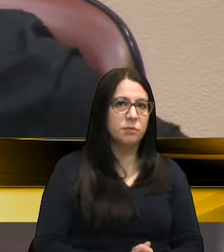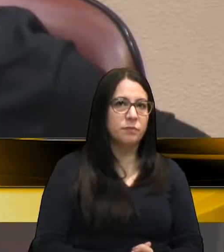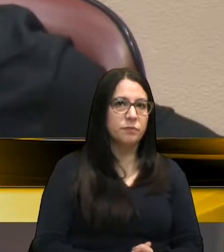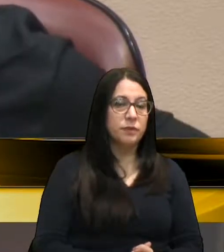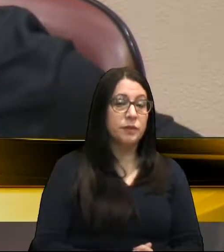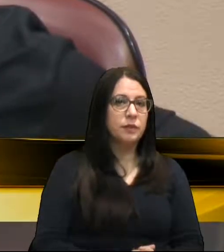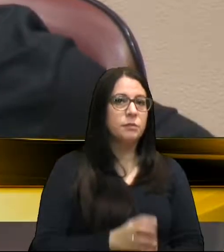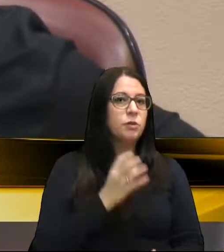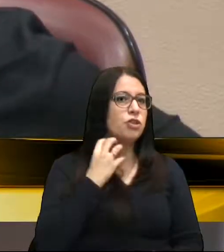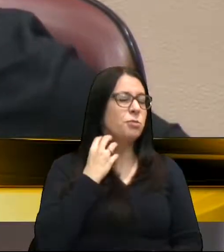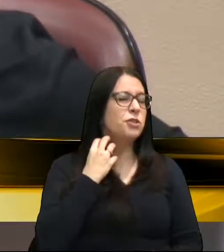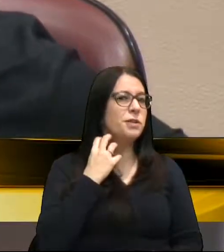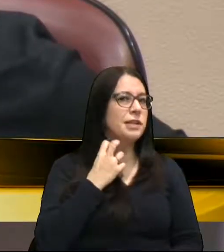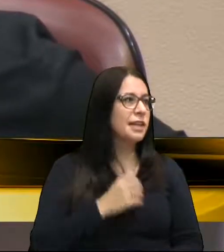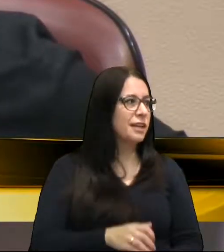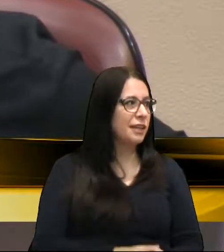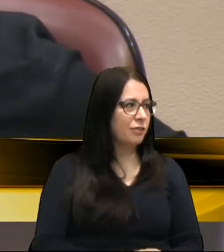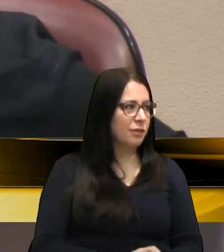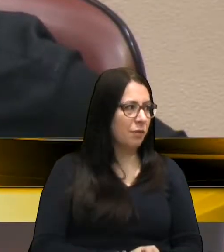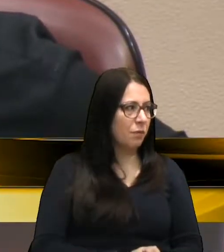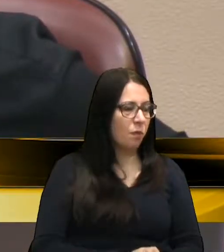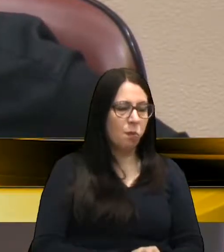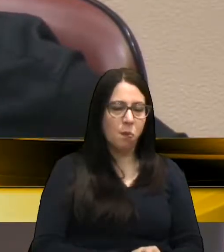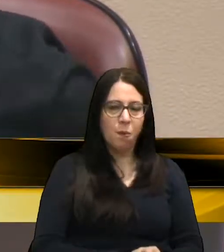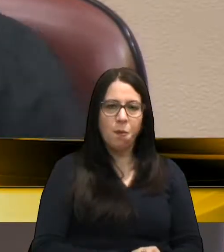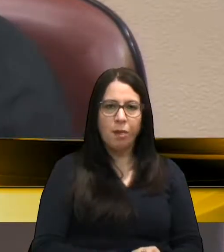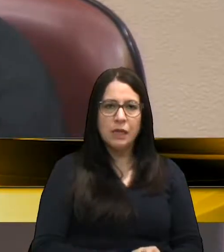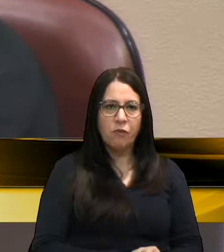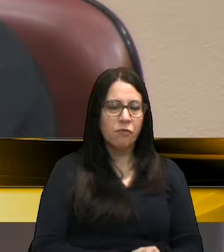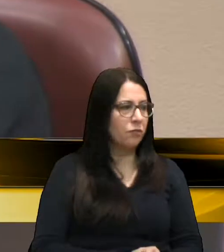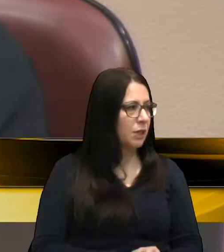Ricardo Daneluz favorável.